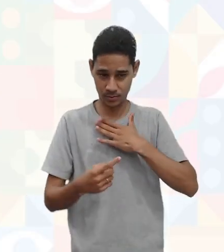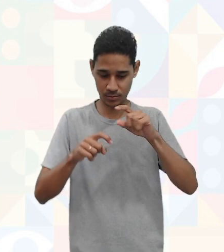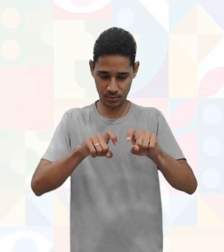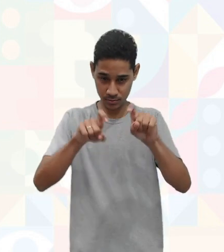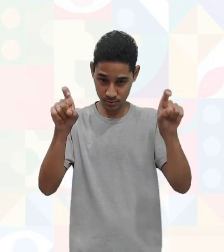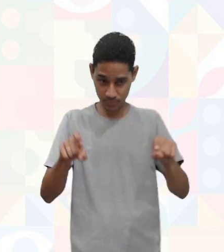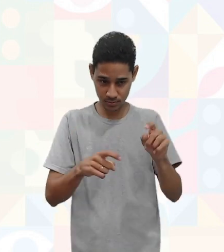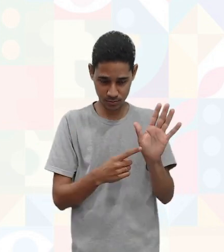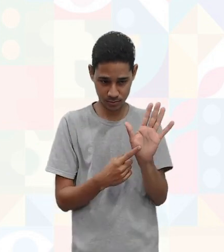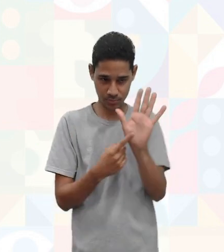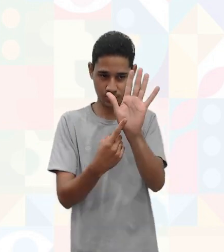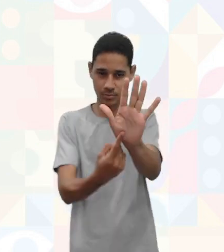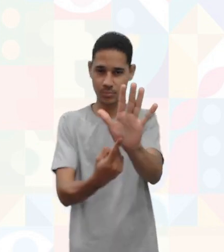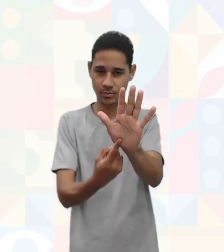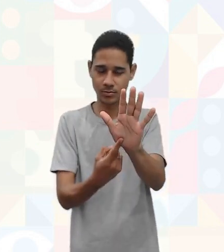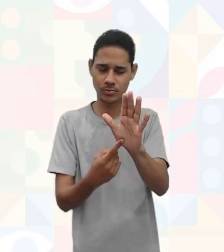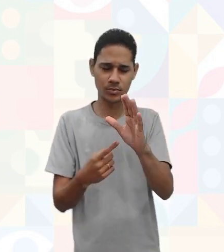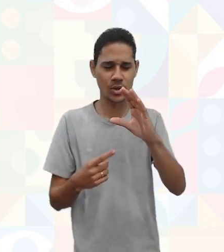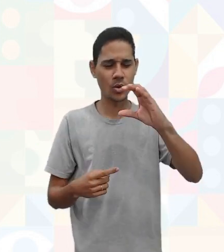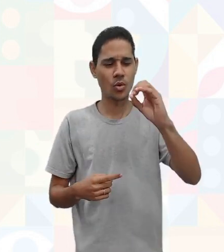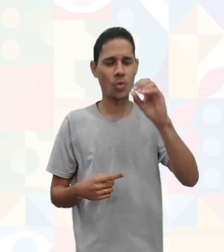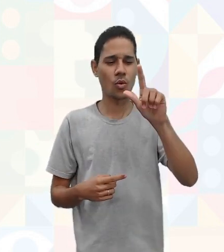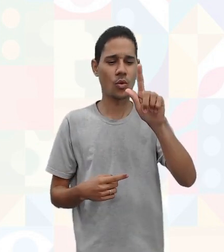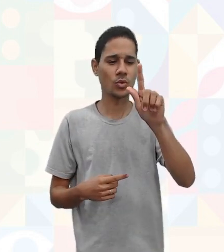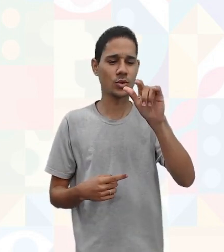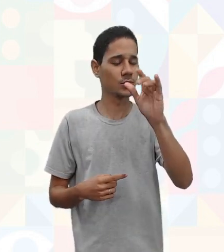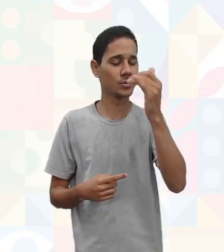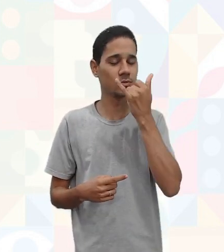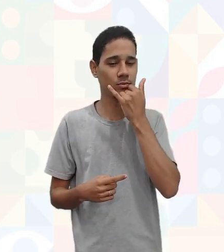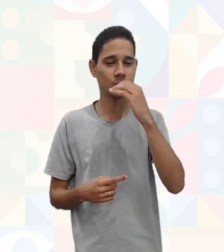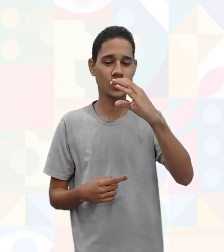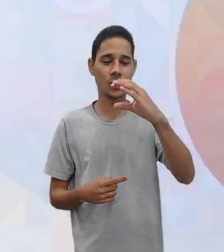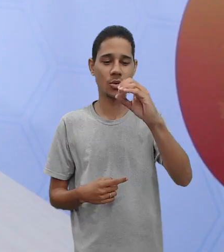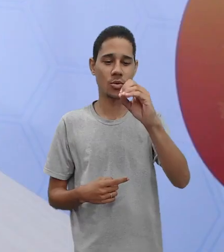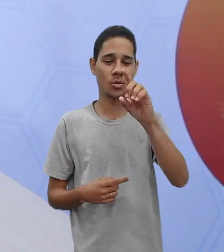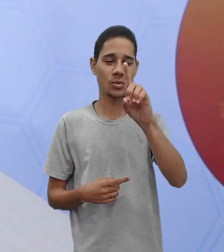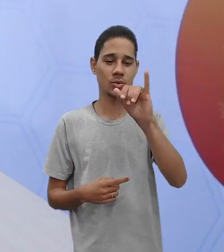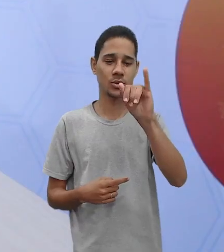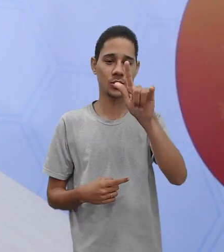computador o código-fonte, para a gente estudar um pouco mais, tá?